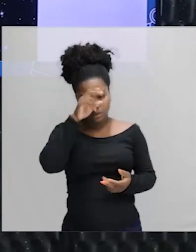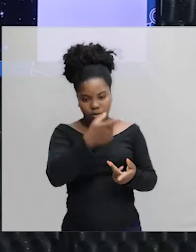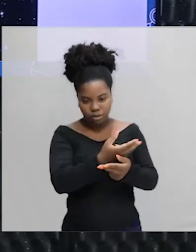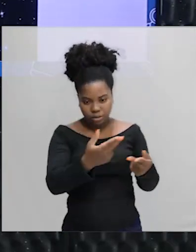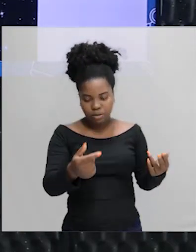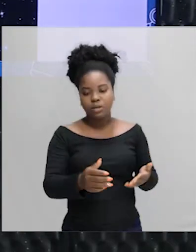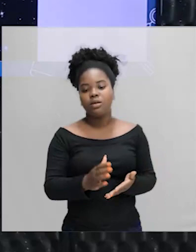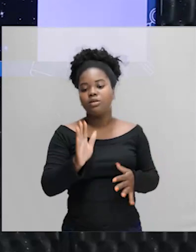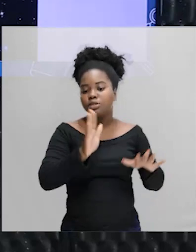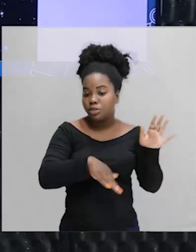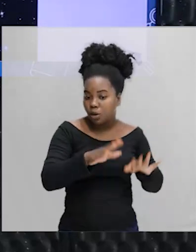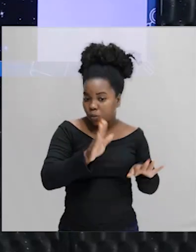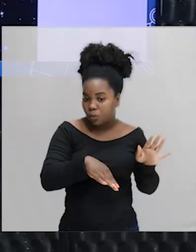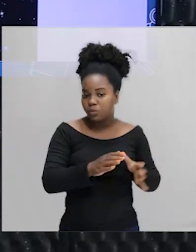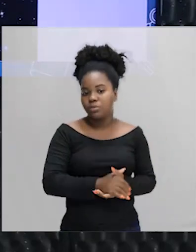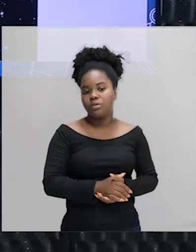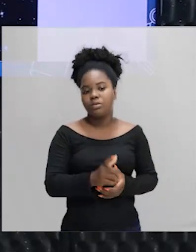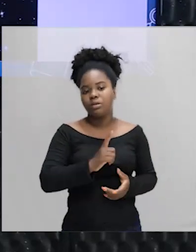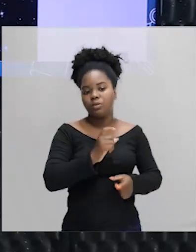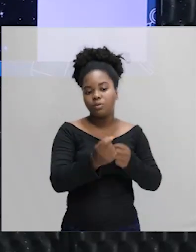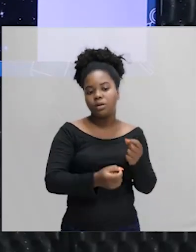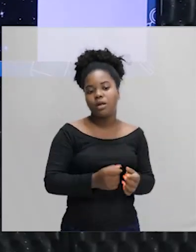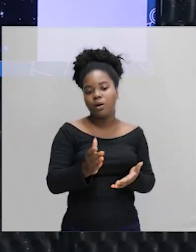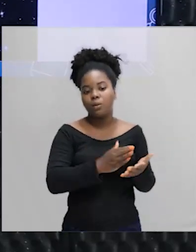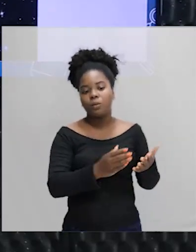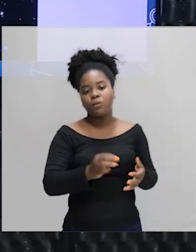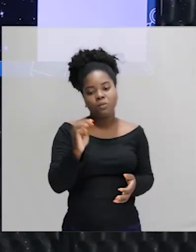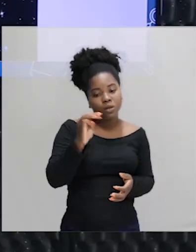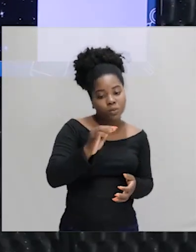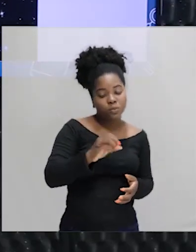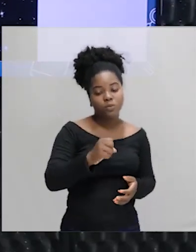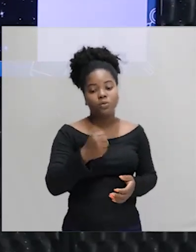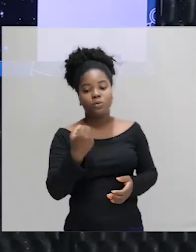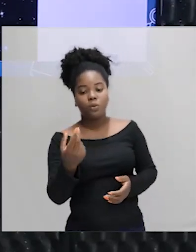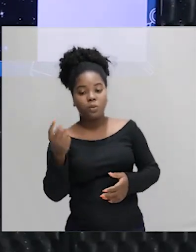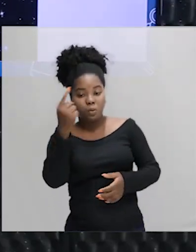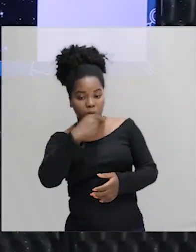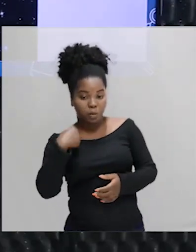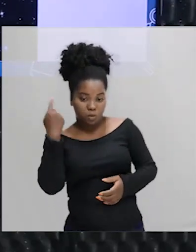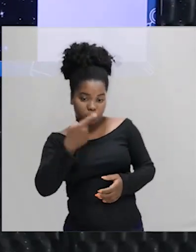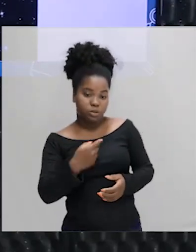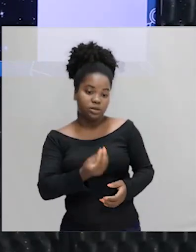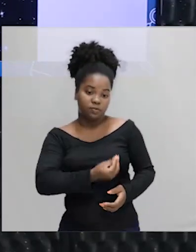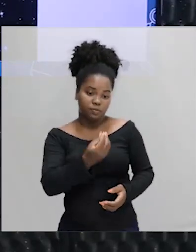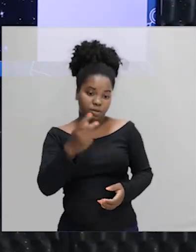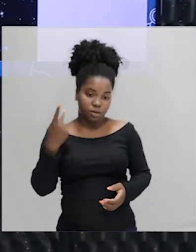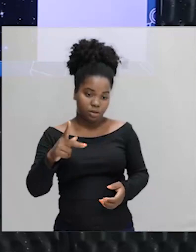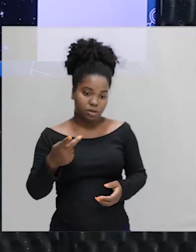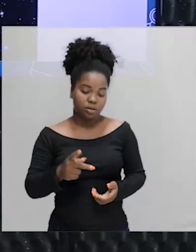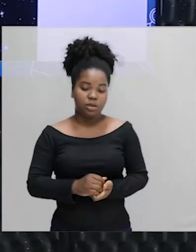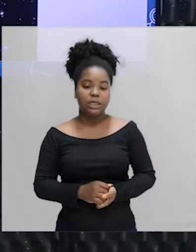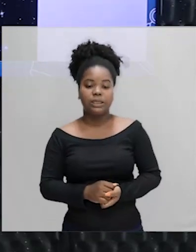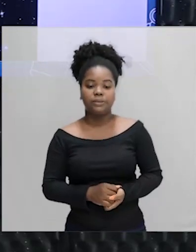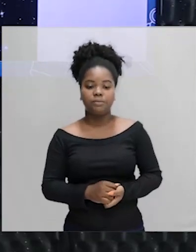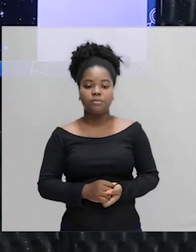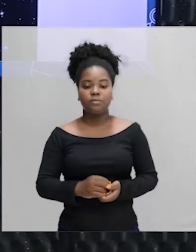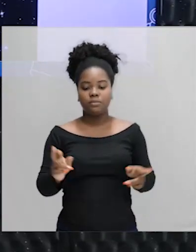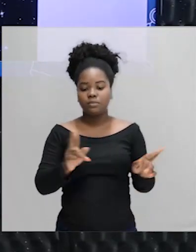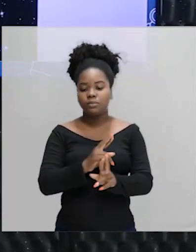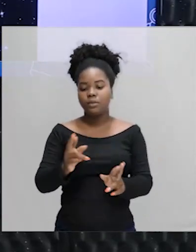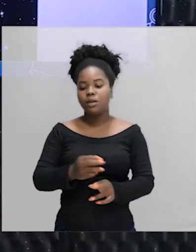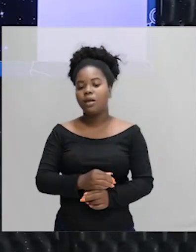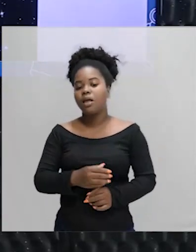dura aí alguns minutos, né? Ou algumas horas. Então, em relação à vida do homem,